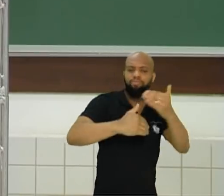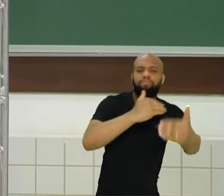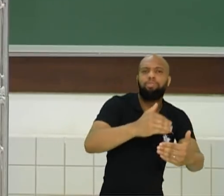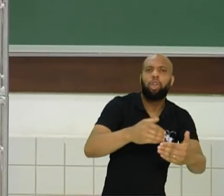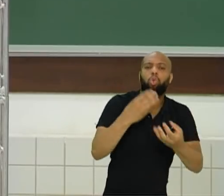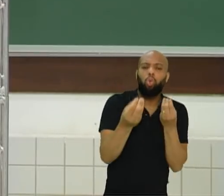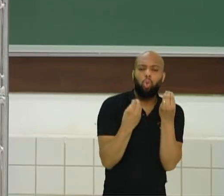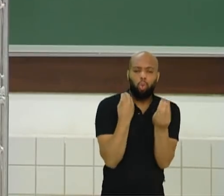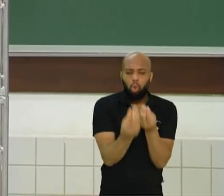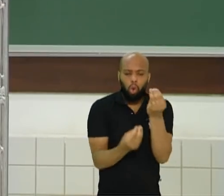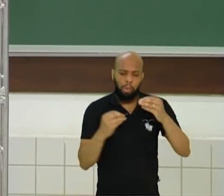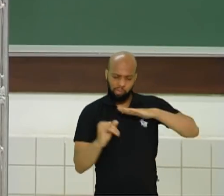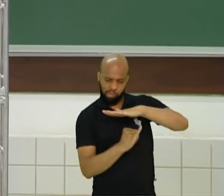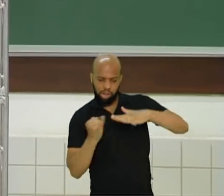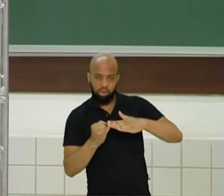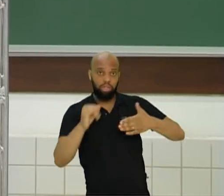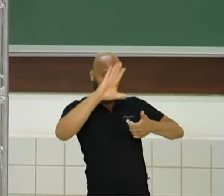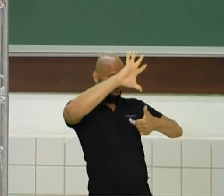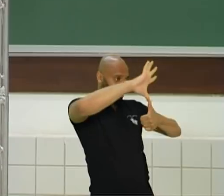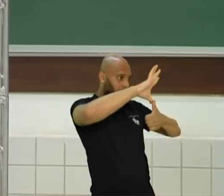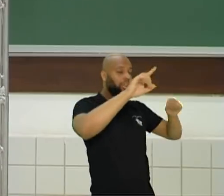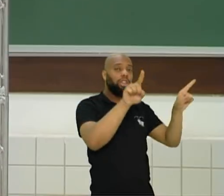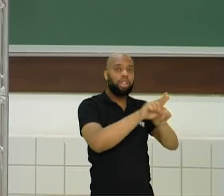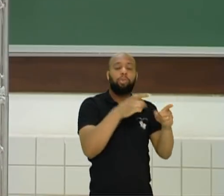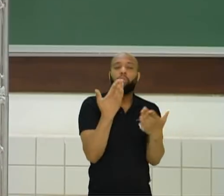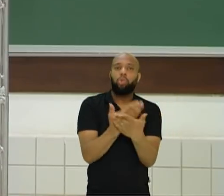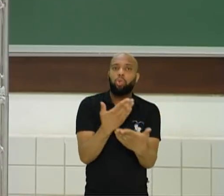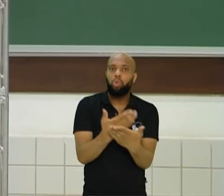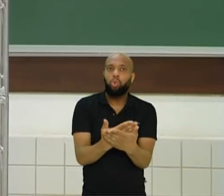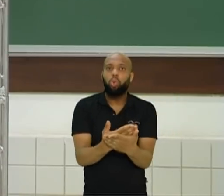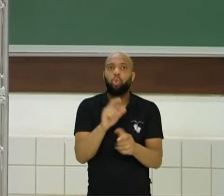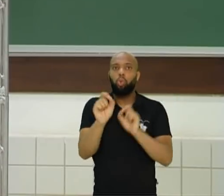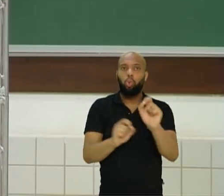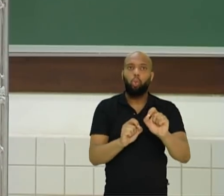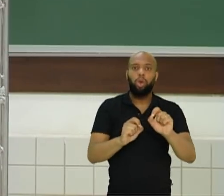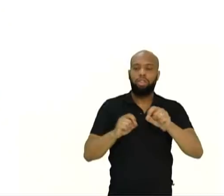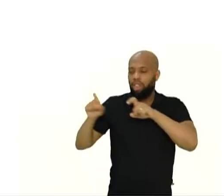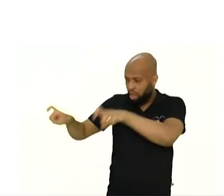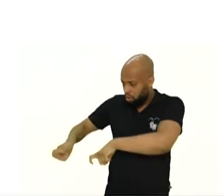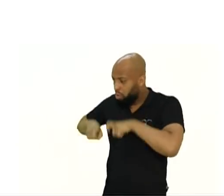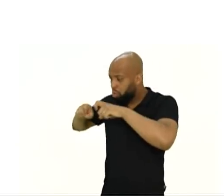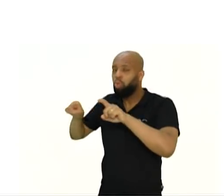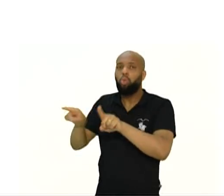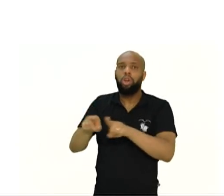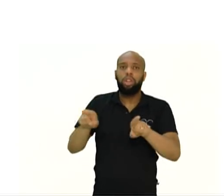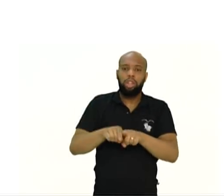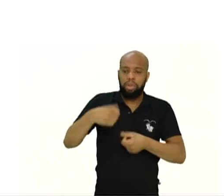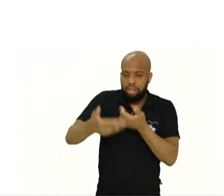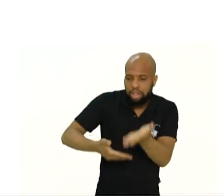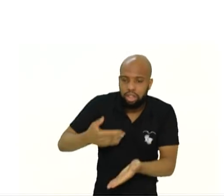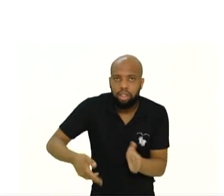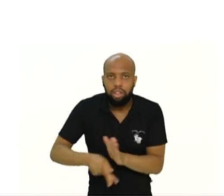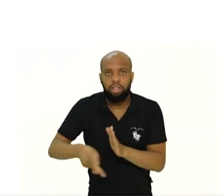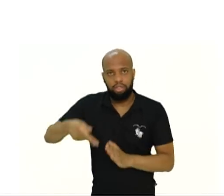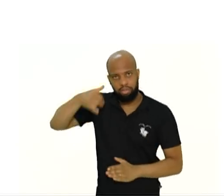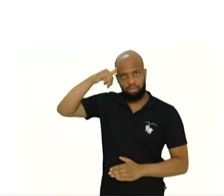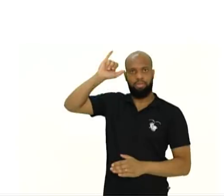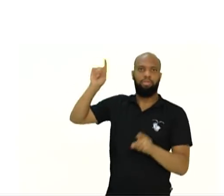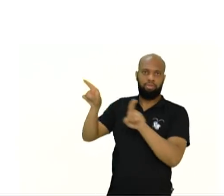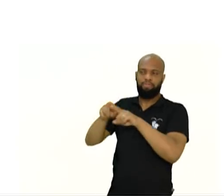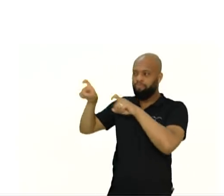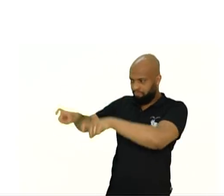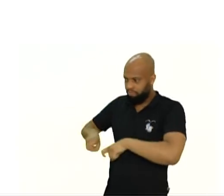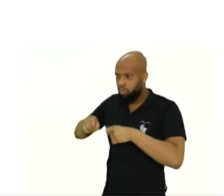de industrialização na América do Norte, falamos um pouquinho da questão da agricultura, da pecuária, né, de quando se instalaram